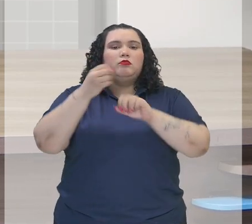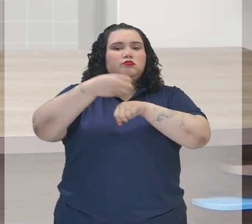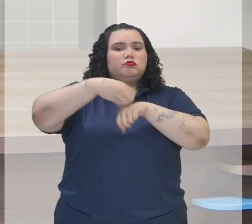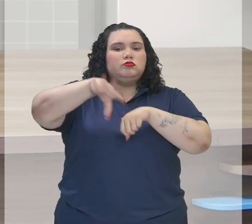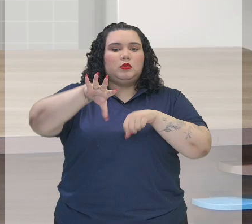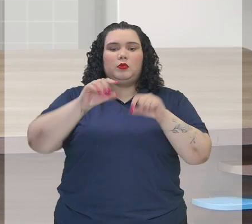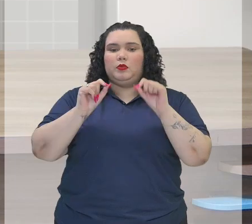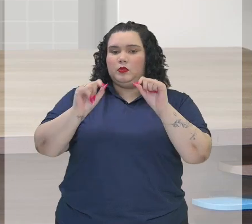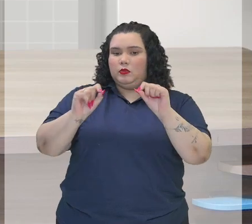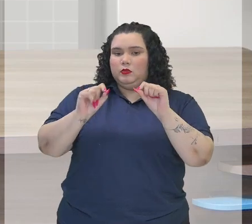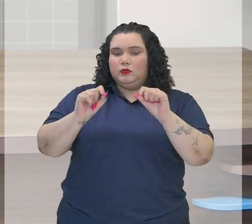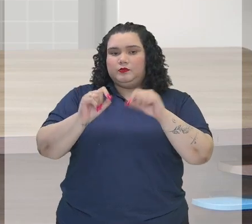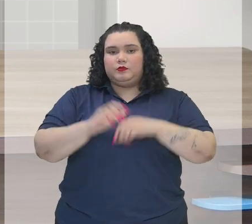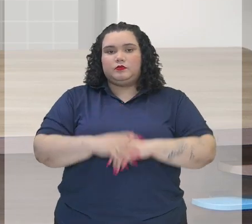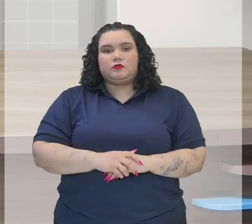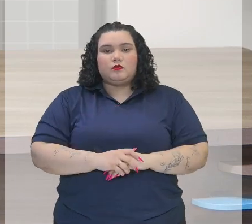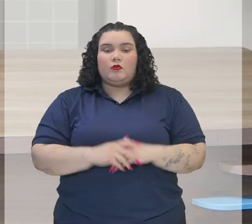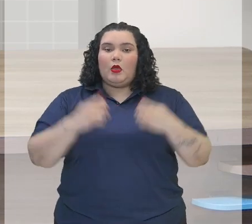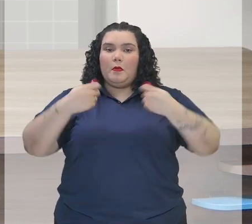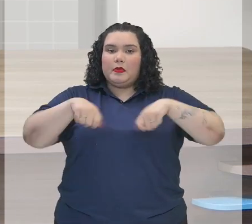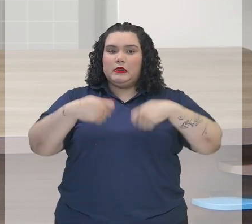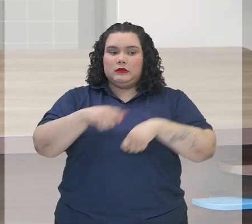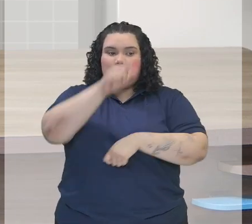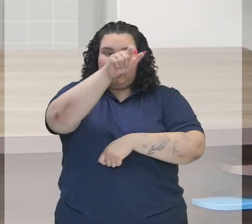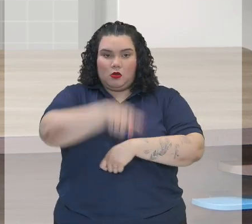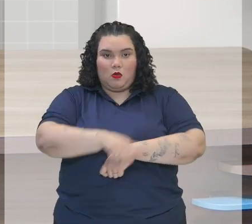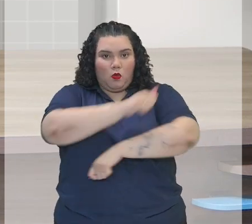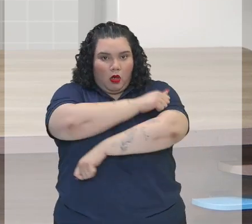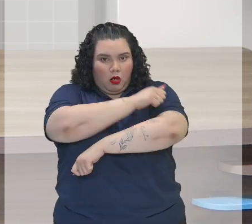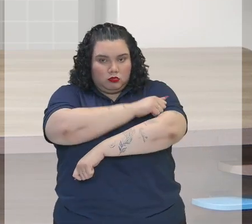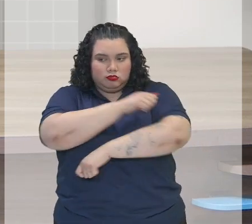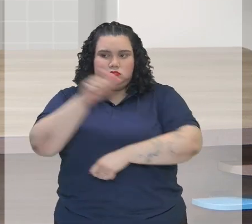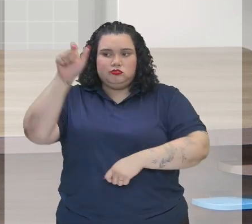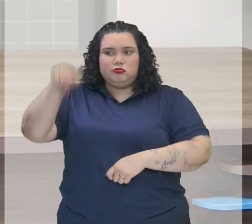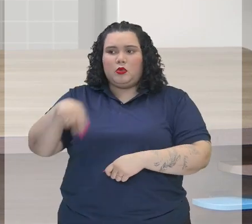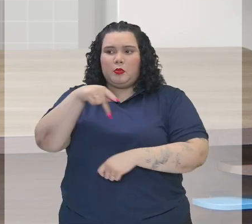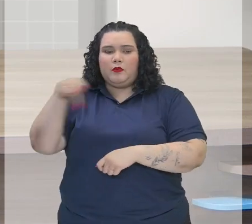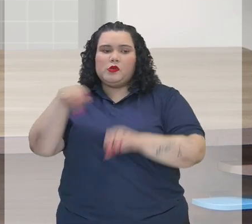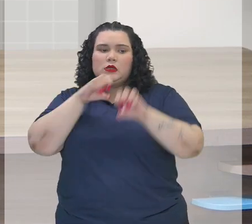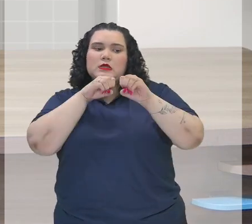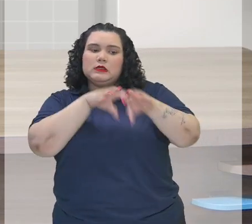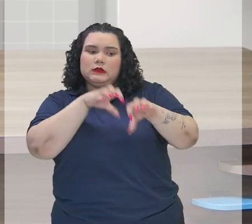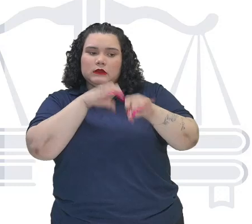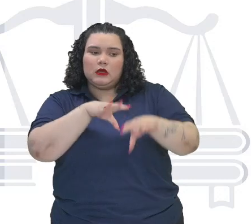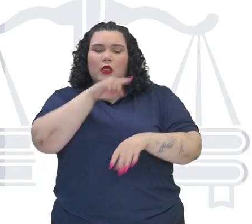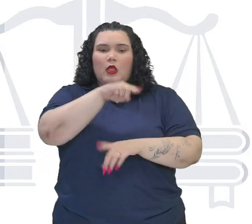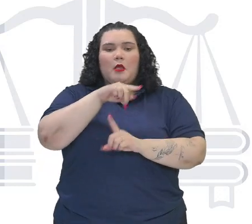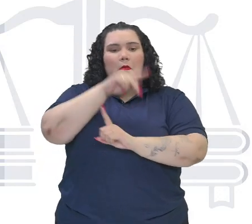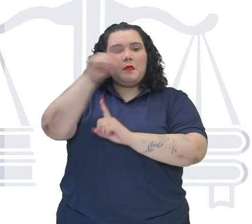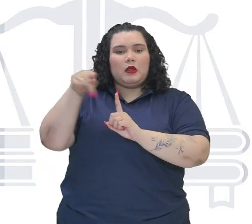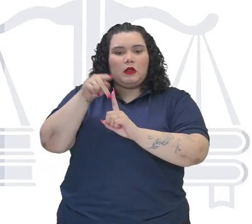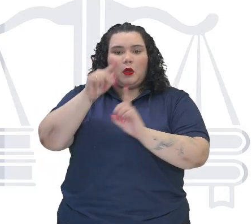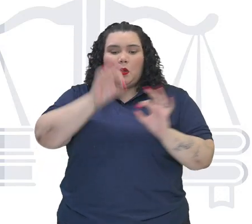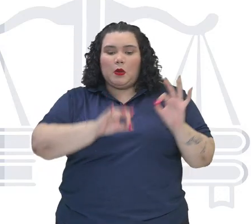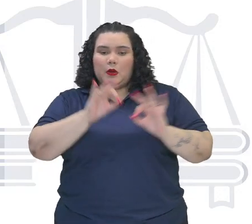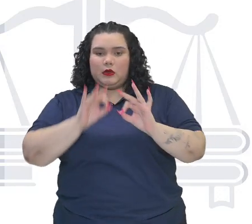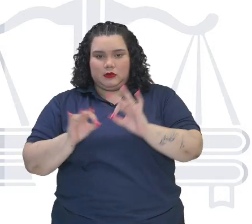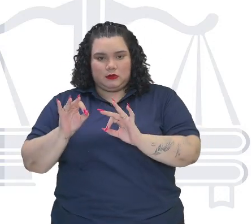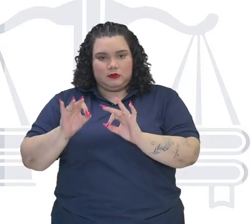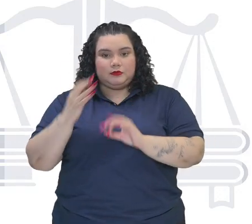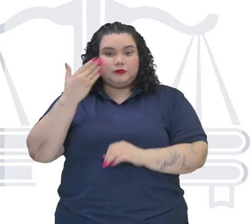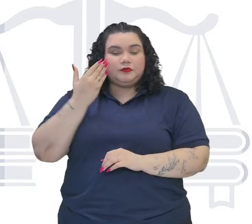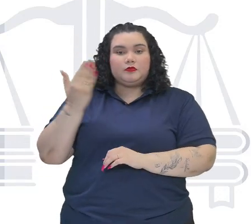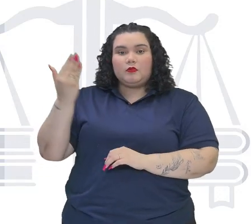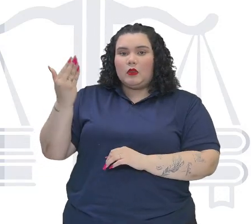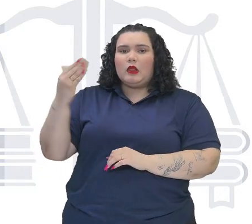nosso aluno a planejar, numa que a gente chama, né, de habilidades metacognitivas. Então, dentro das